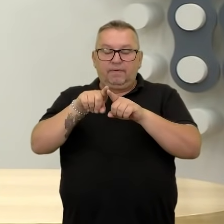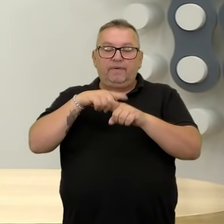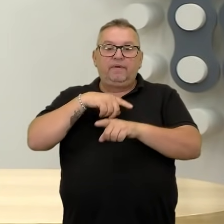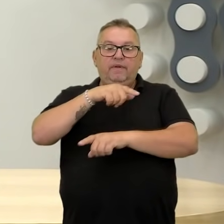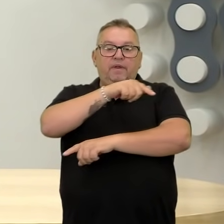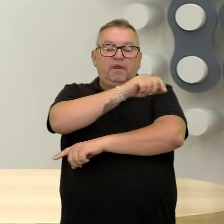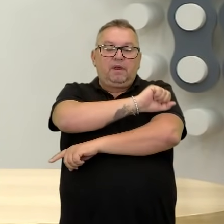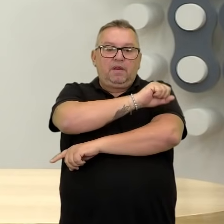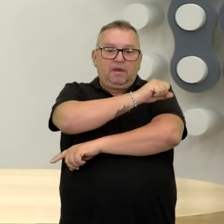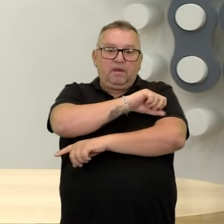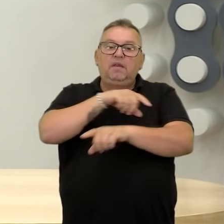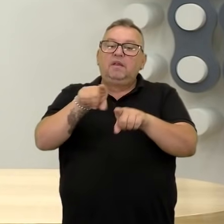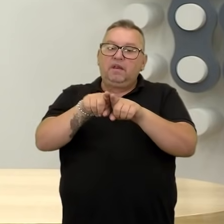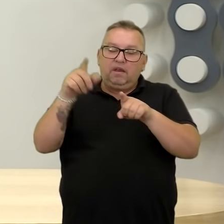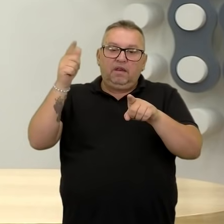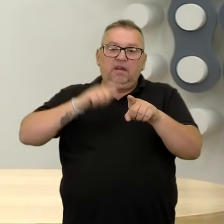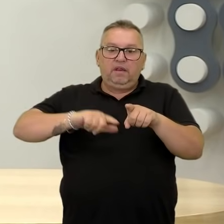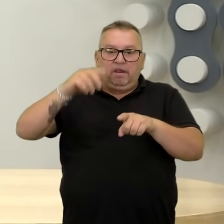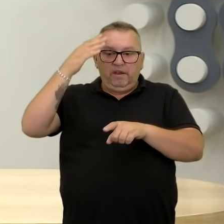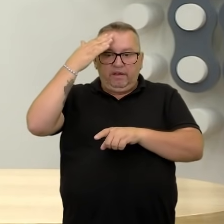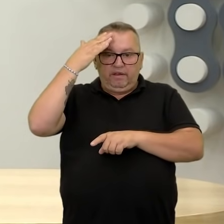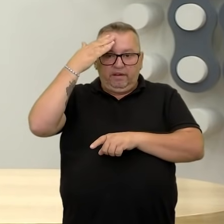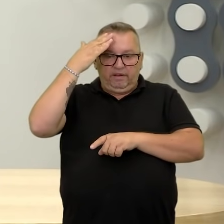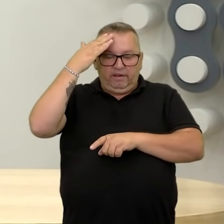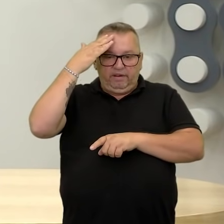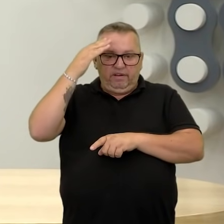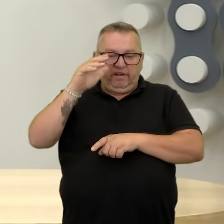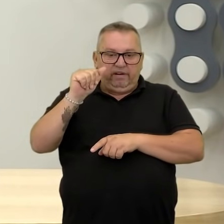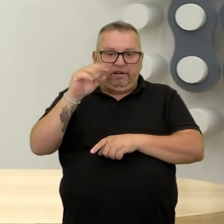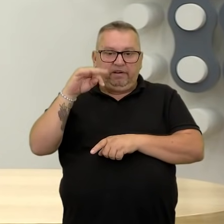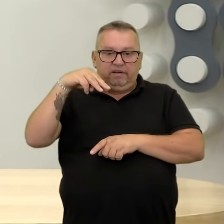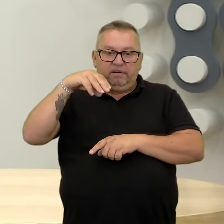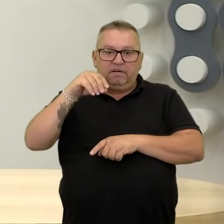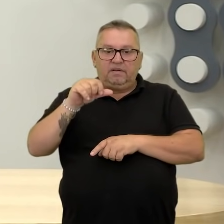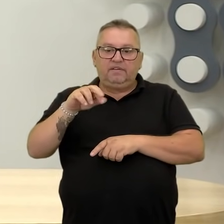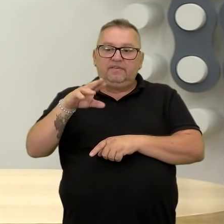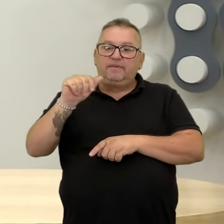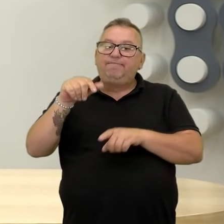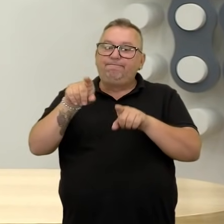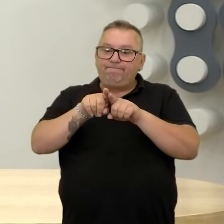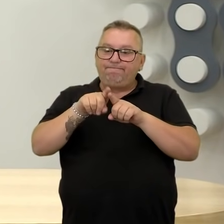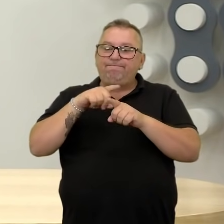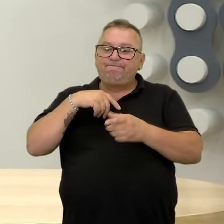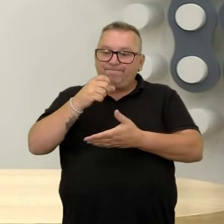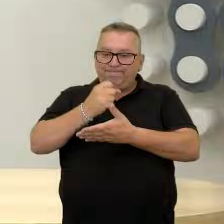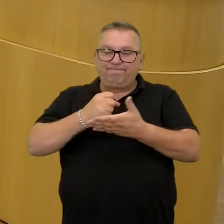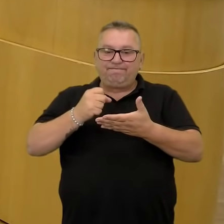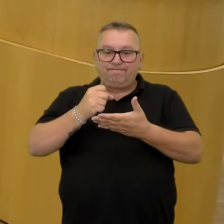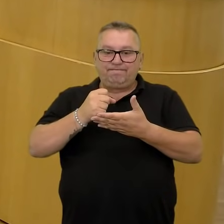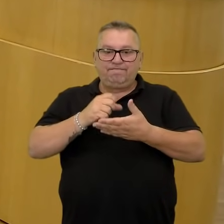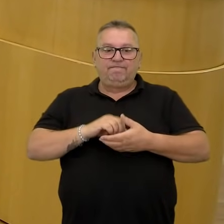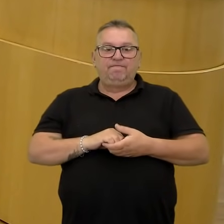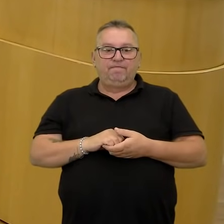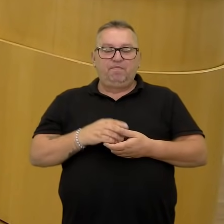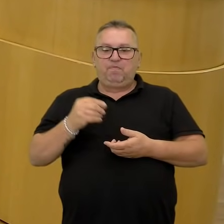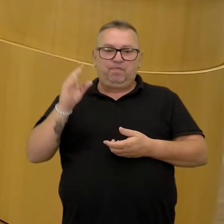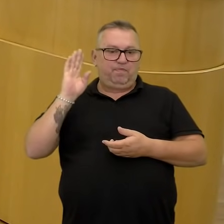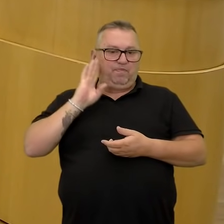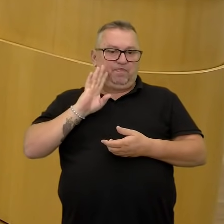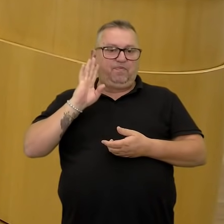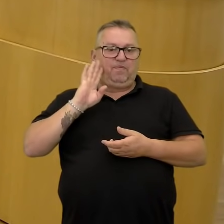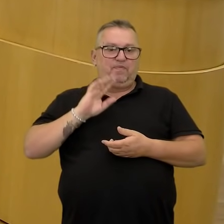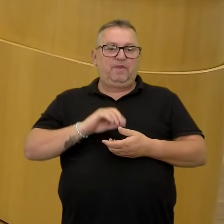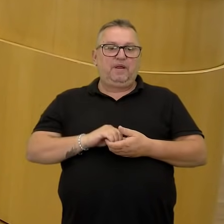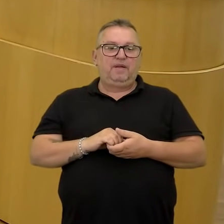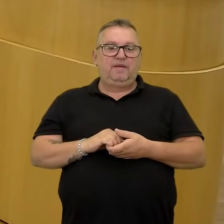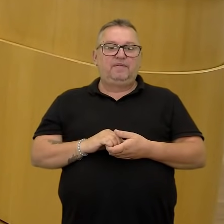7º ano é do oitavo ano entenderem né a atmosfera nos conceitos sobre muito básicos nem é muito legal isso daí